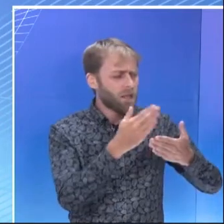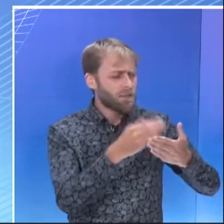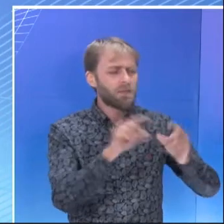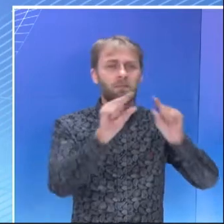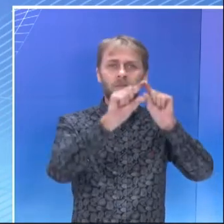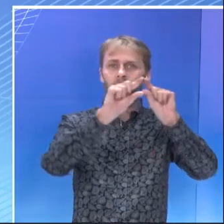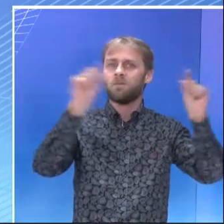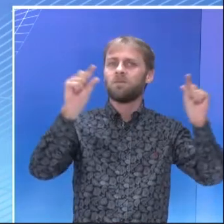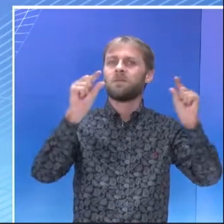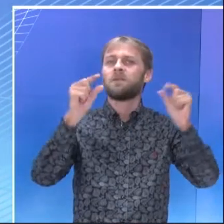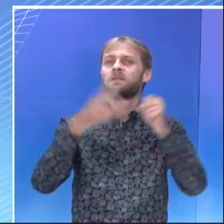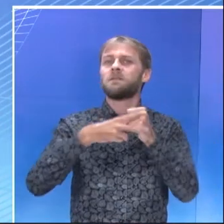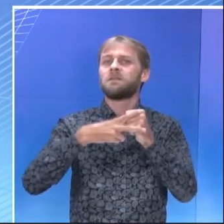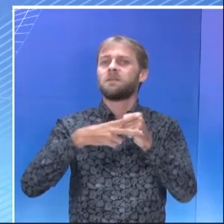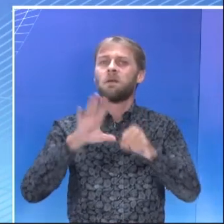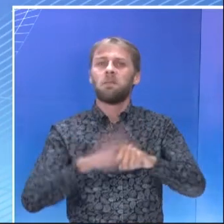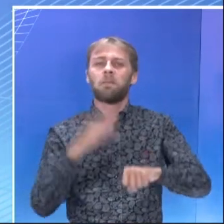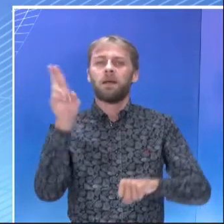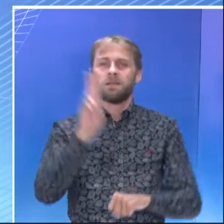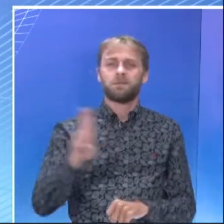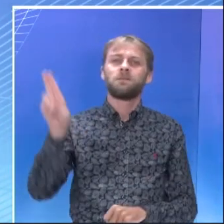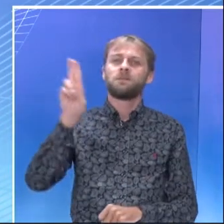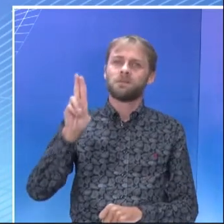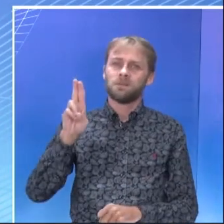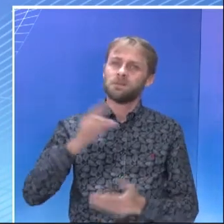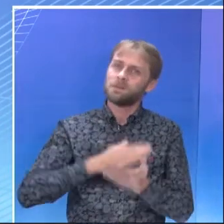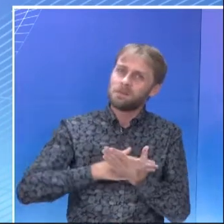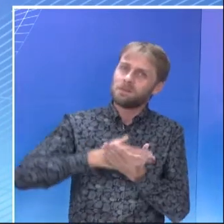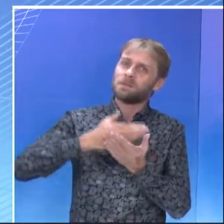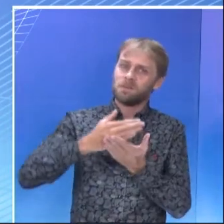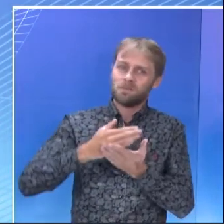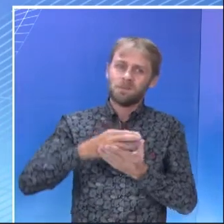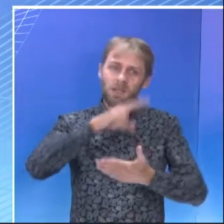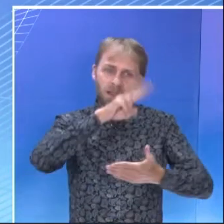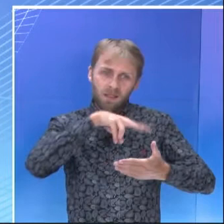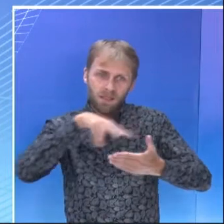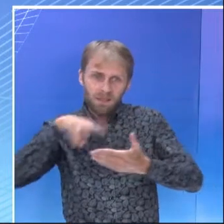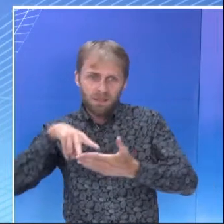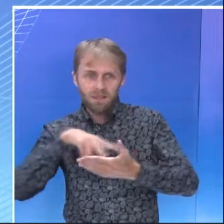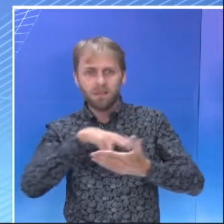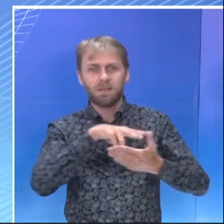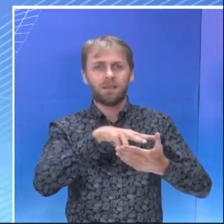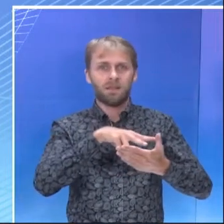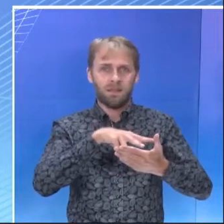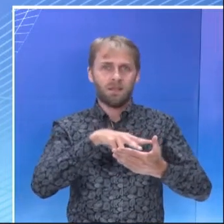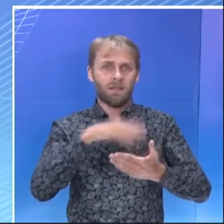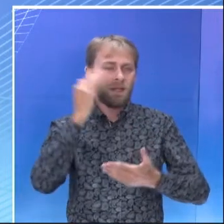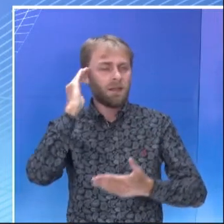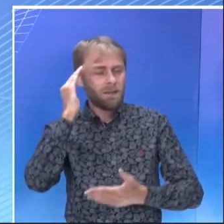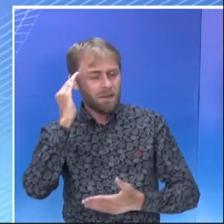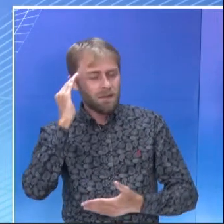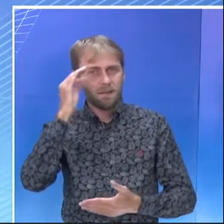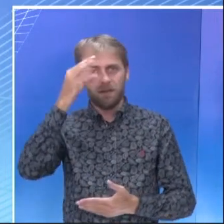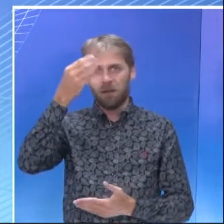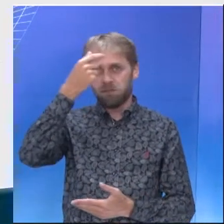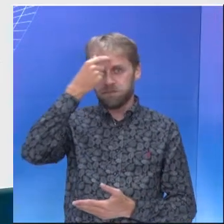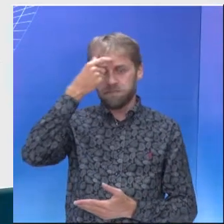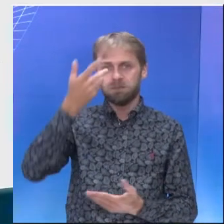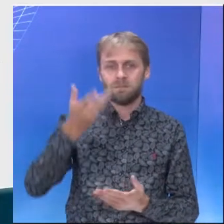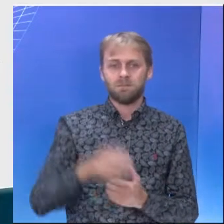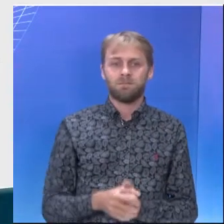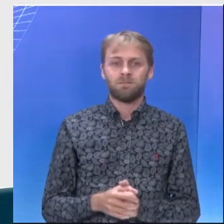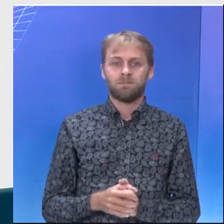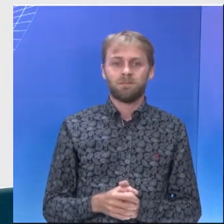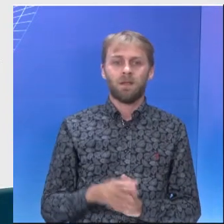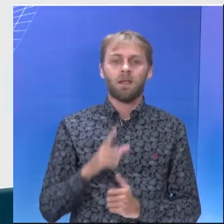phrasal verbs mais utilizados e começar a lê-los, a escrever, que é bom para memorizar e aprender. Além disso,